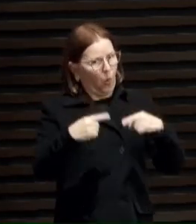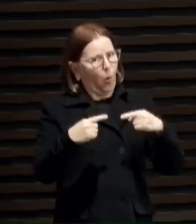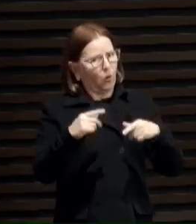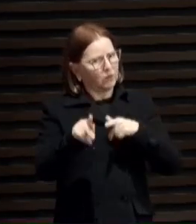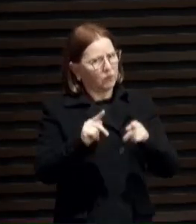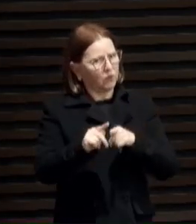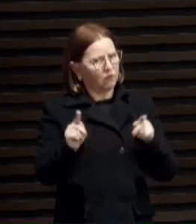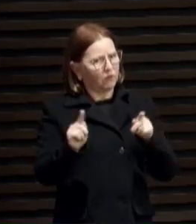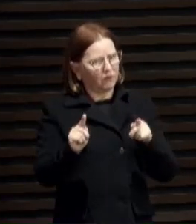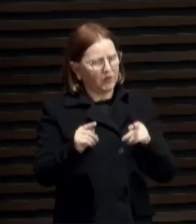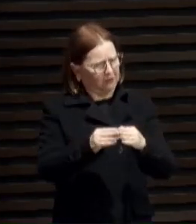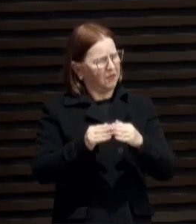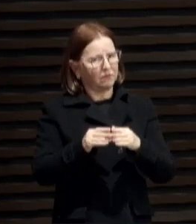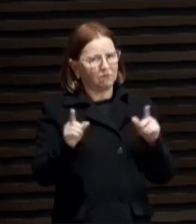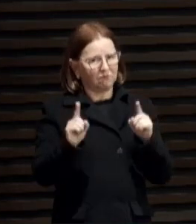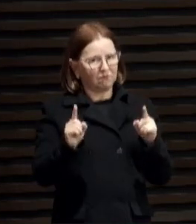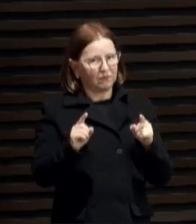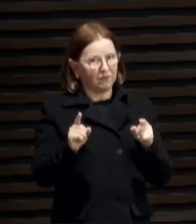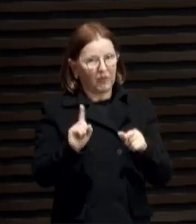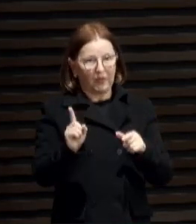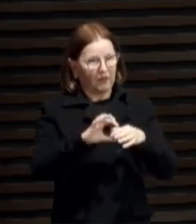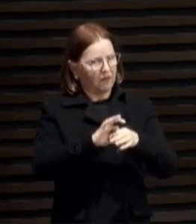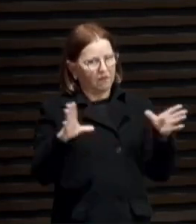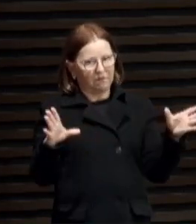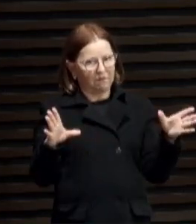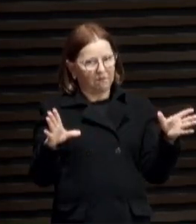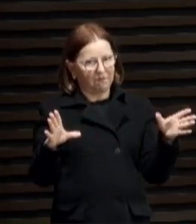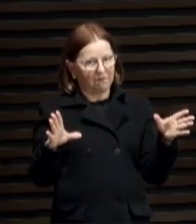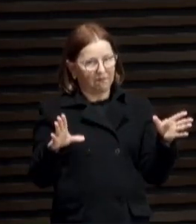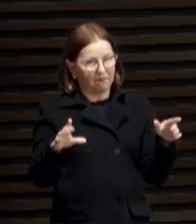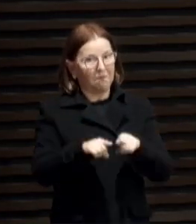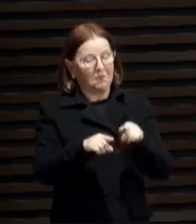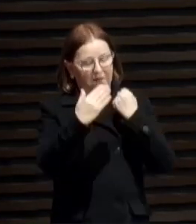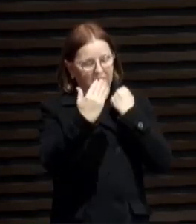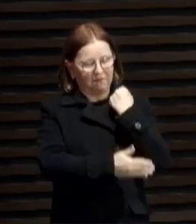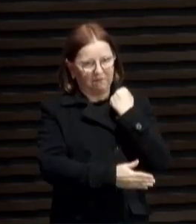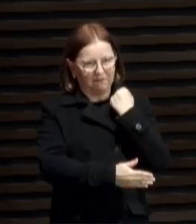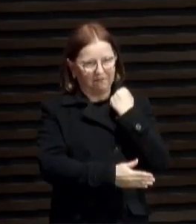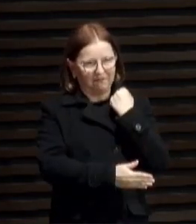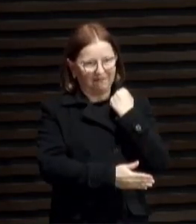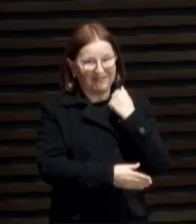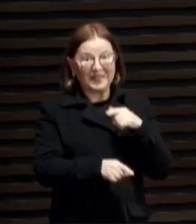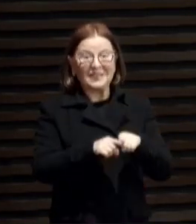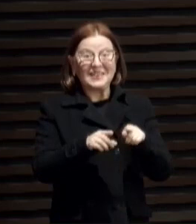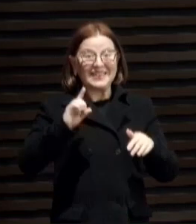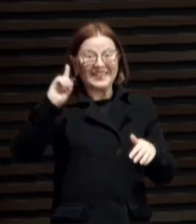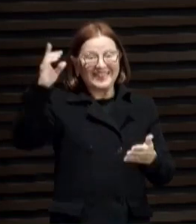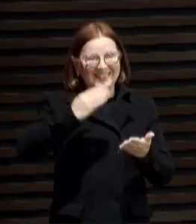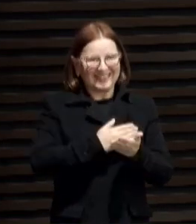é uma sentença que absolve, mas é uma sentença que condena. Mas Deus